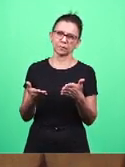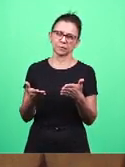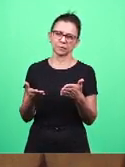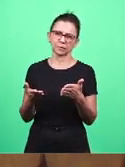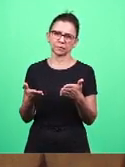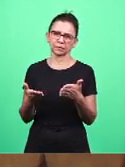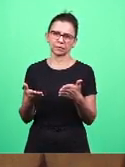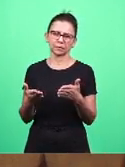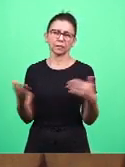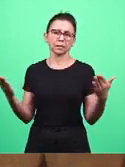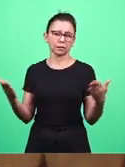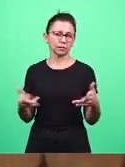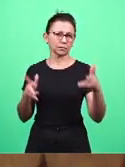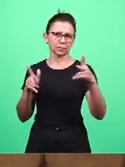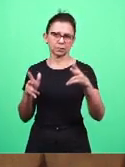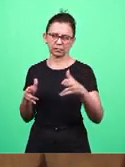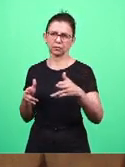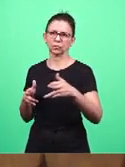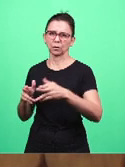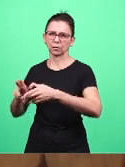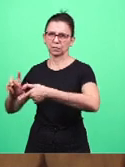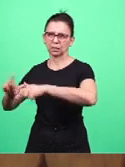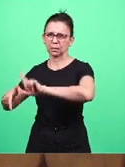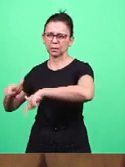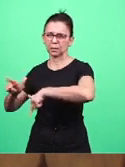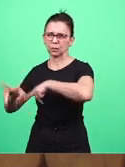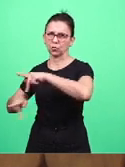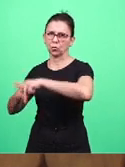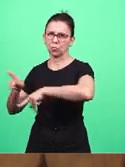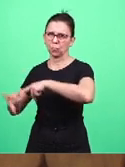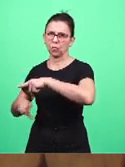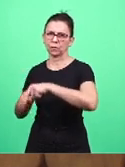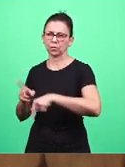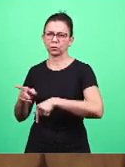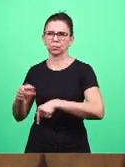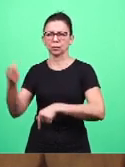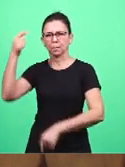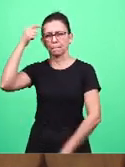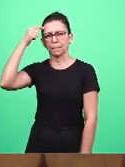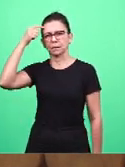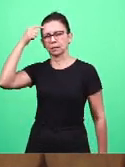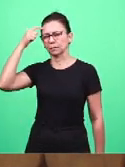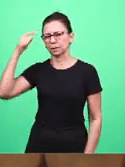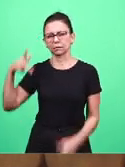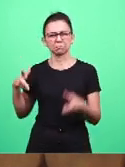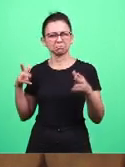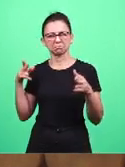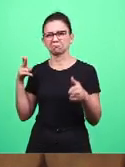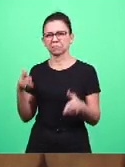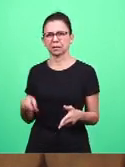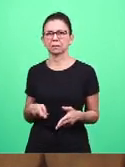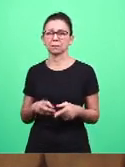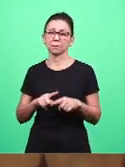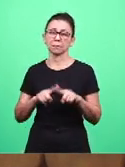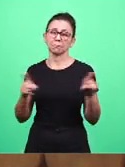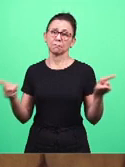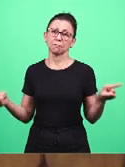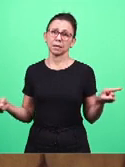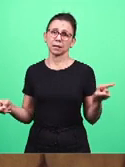profeta, sacerdote e rei. E assim, Deus queria que aquele